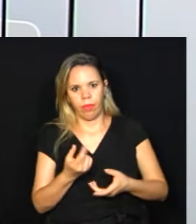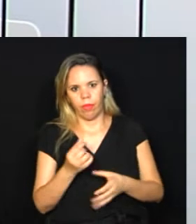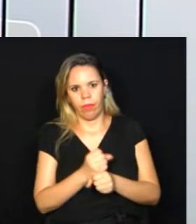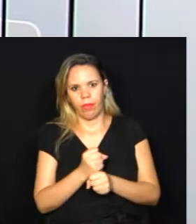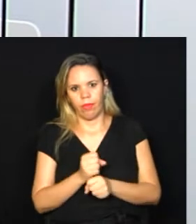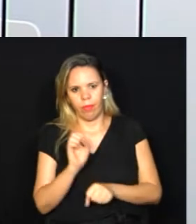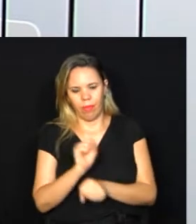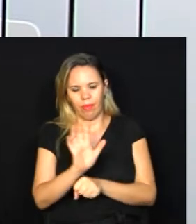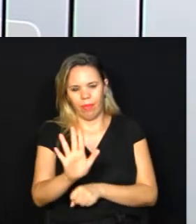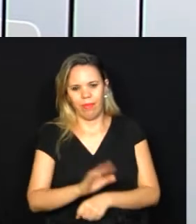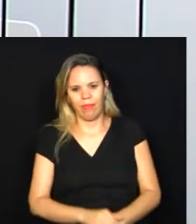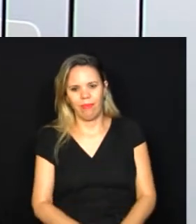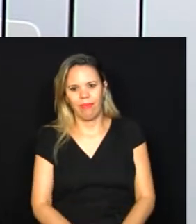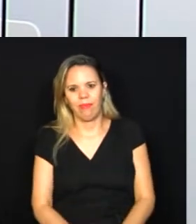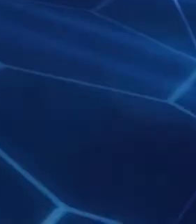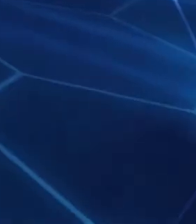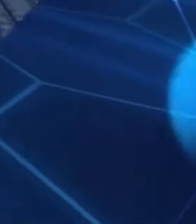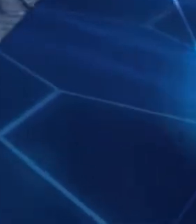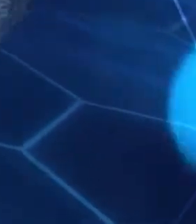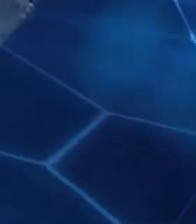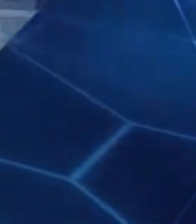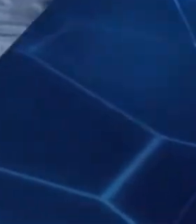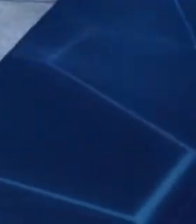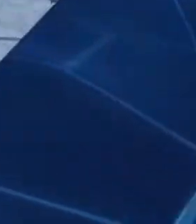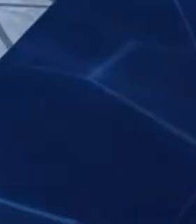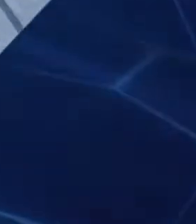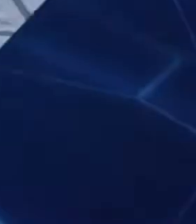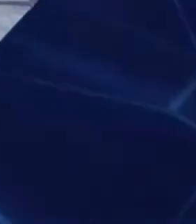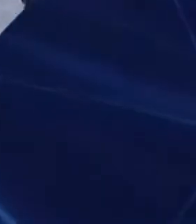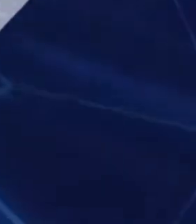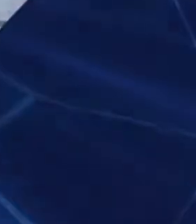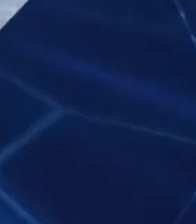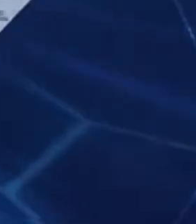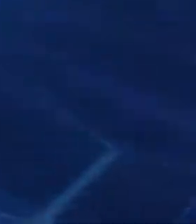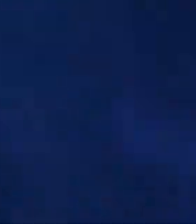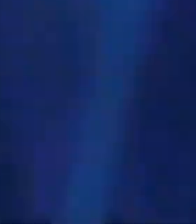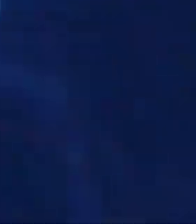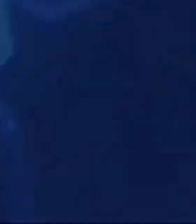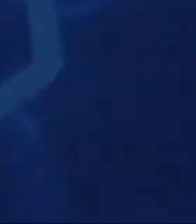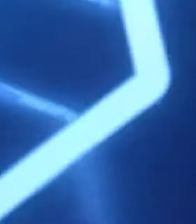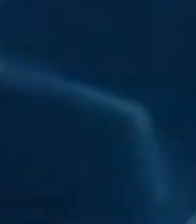financeiro não sai daí E aí